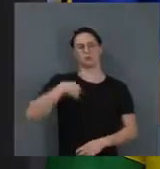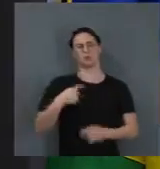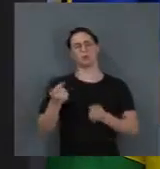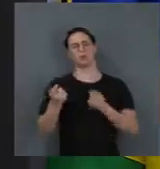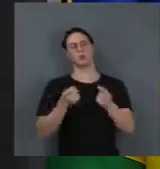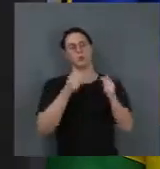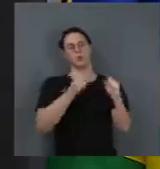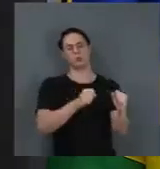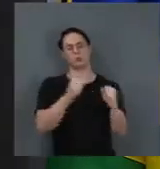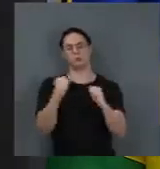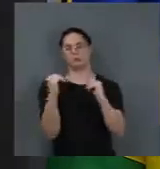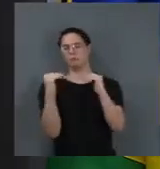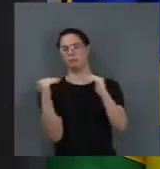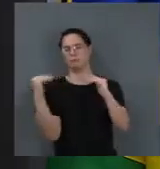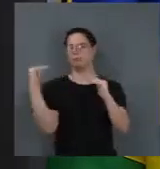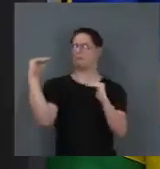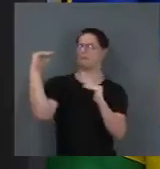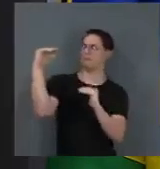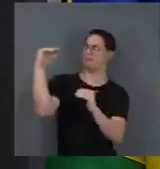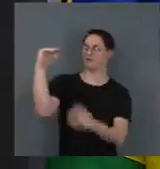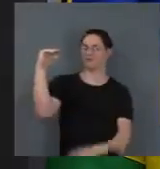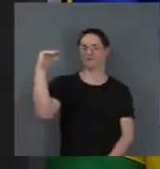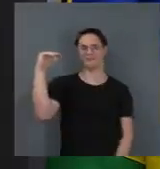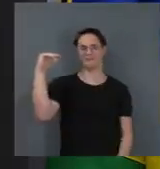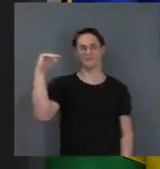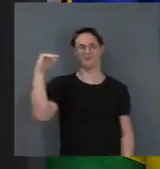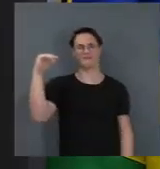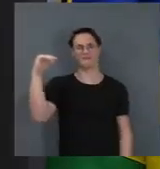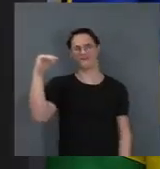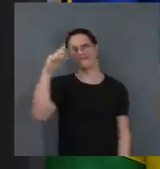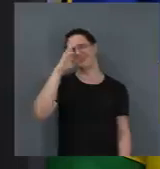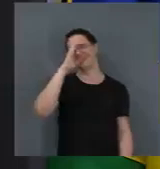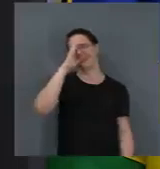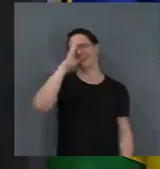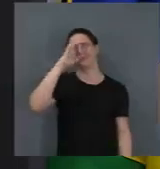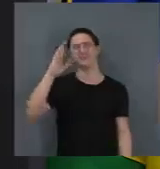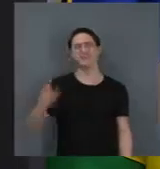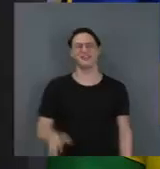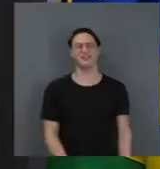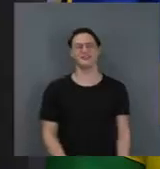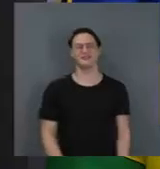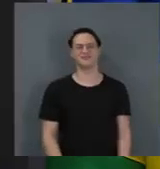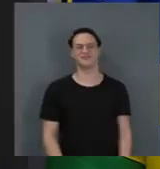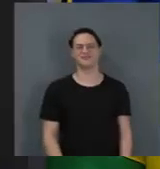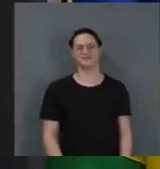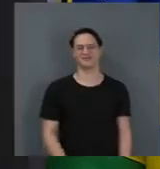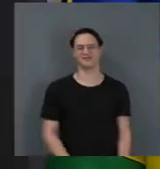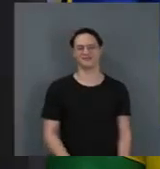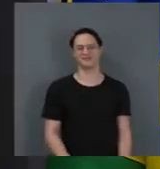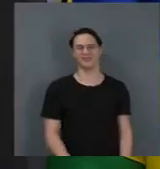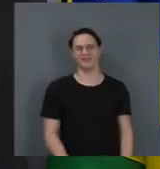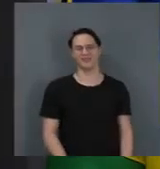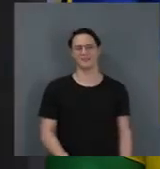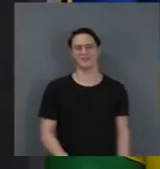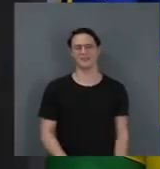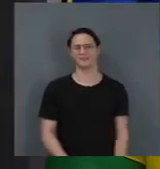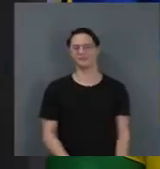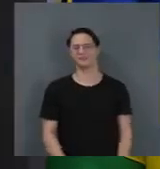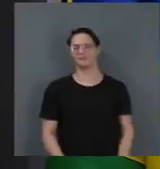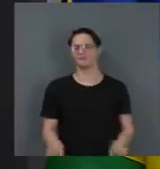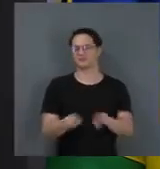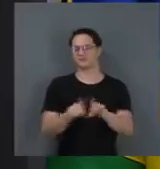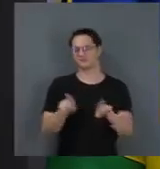os poderosos. Enquanto existirem comunicadores e empreendedores com